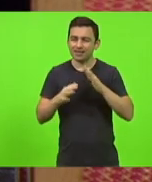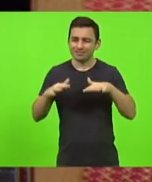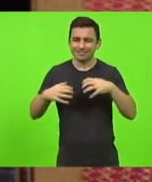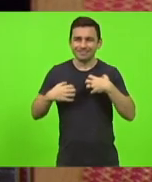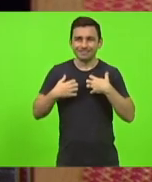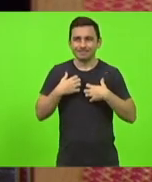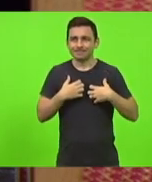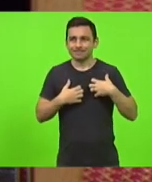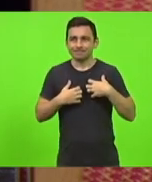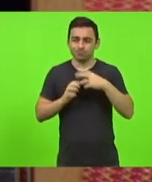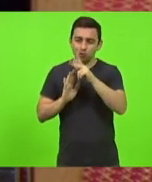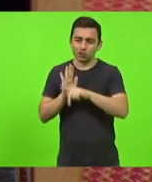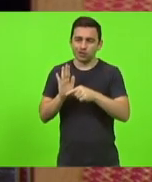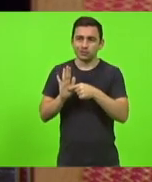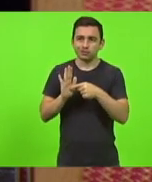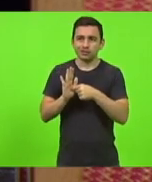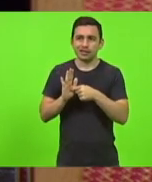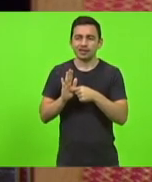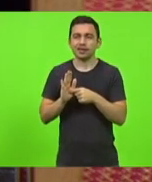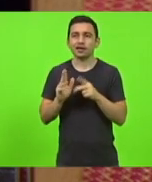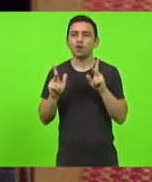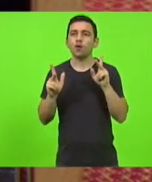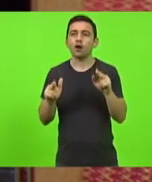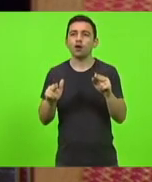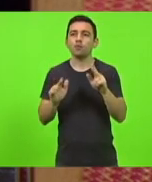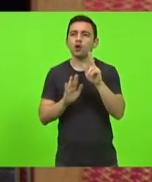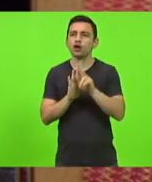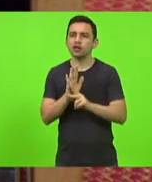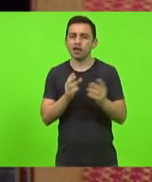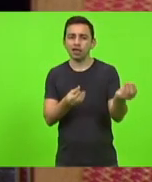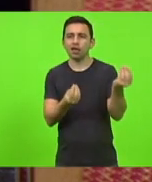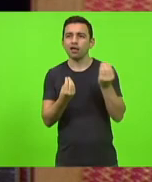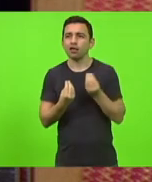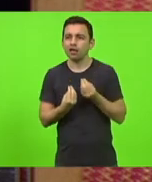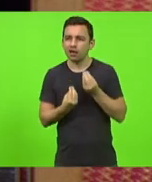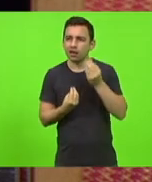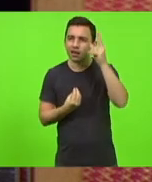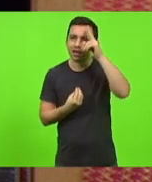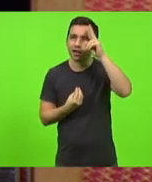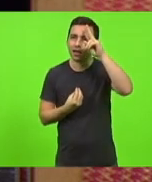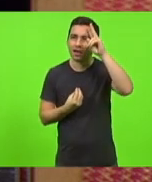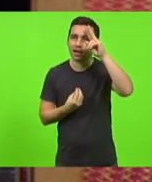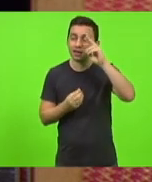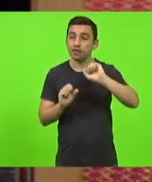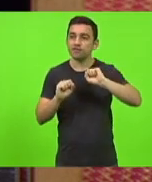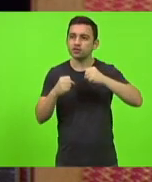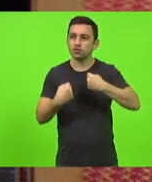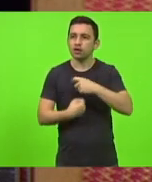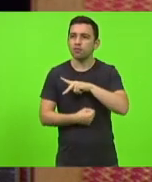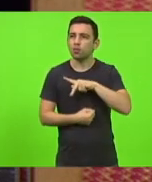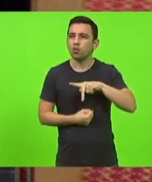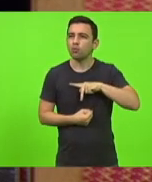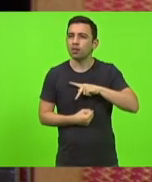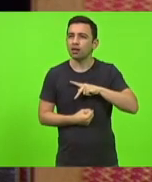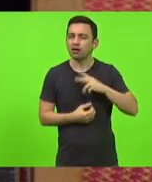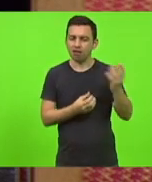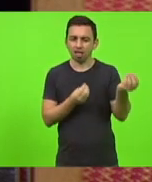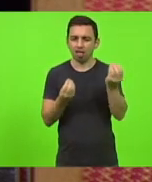desconfortáveis com algum projeto, como é aquele que estava vindo para cá da Defensoria Pública,